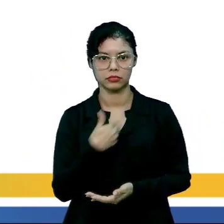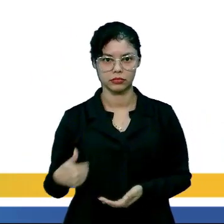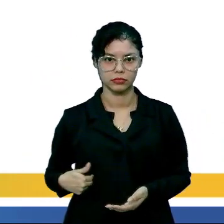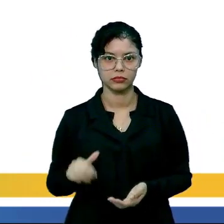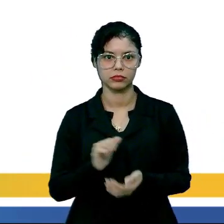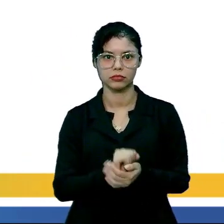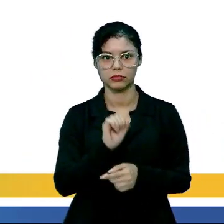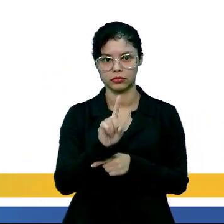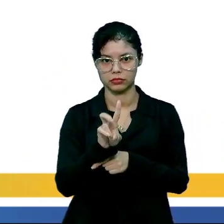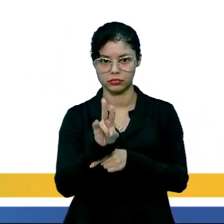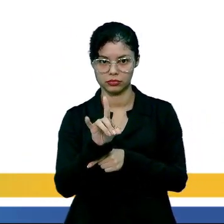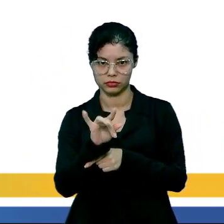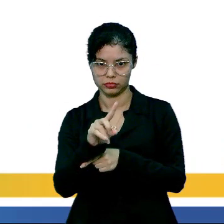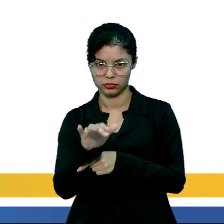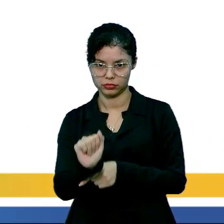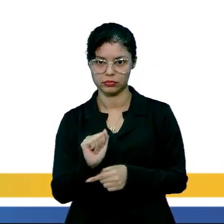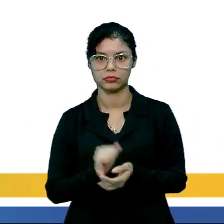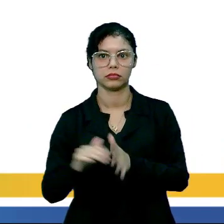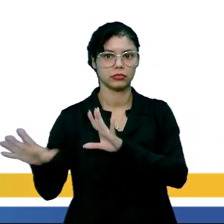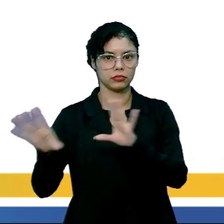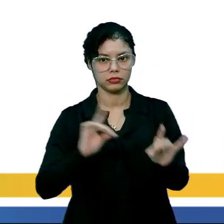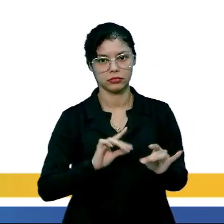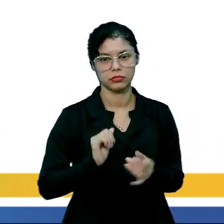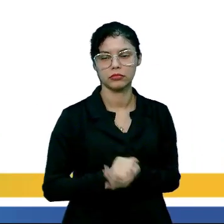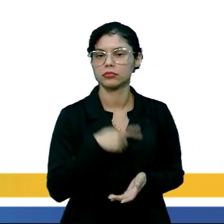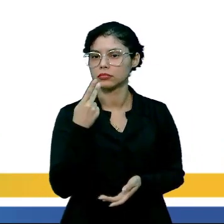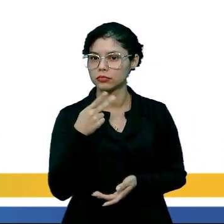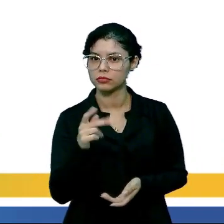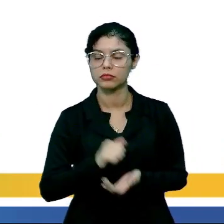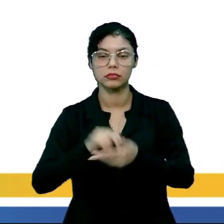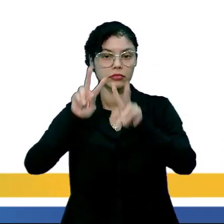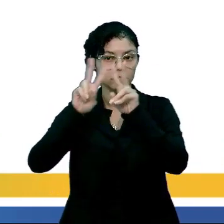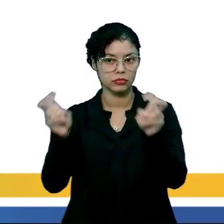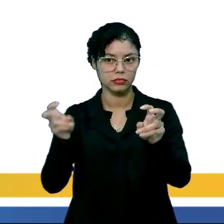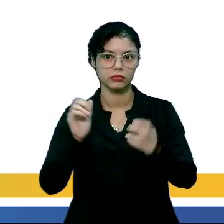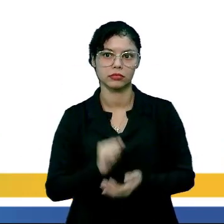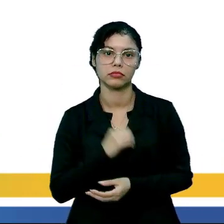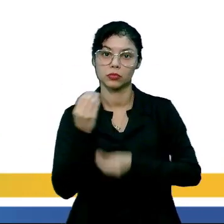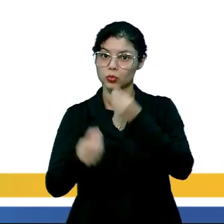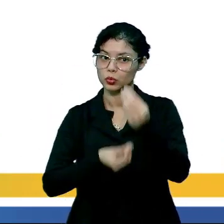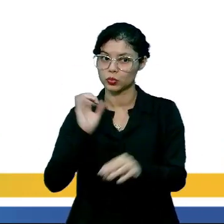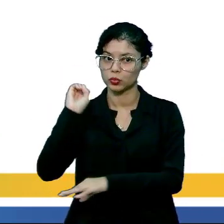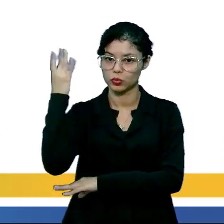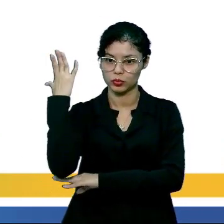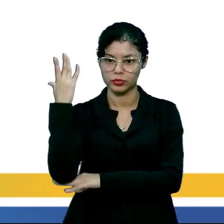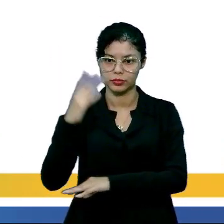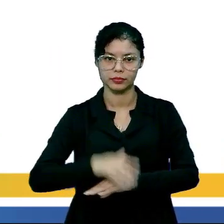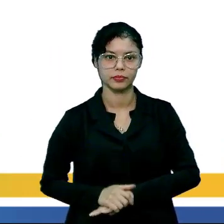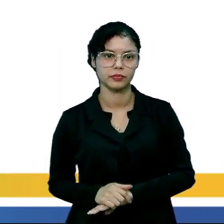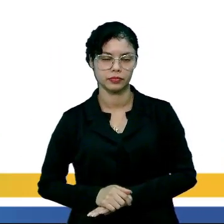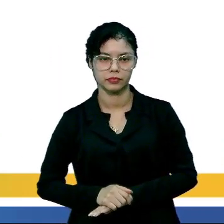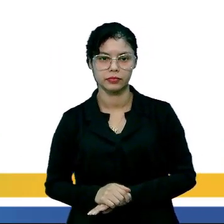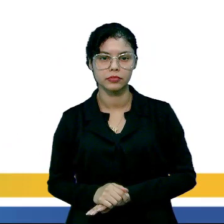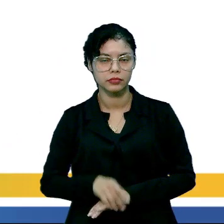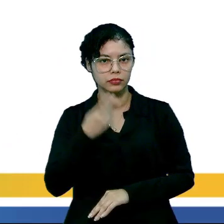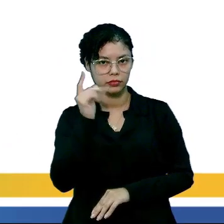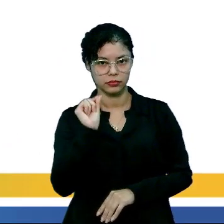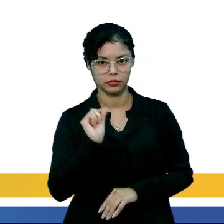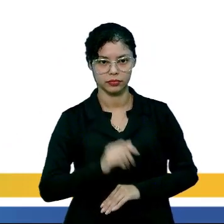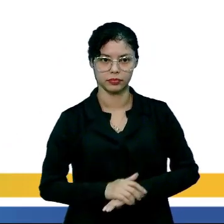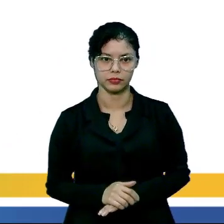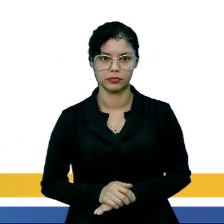de Azevedo ele vai trazer uma fala acerca de como isso acontece. Ele diz